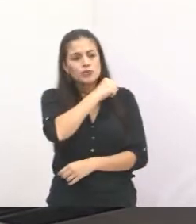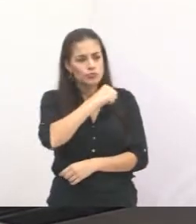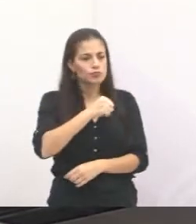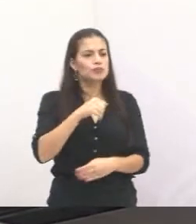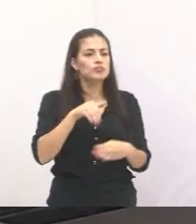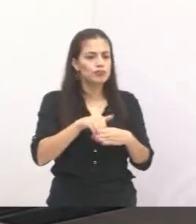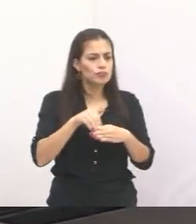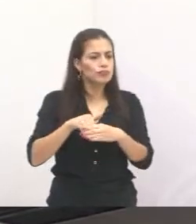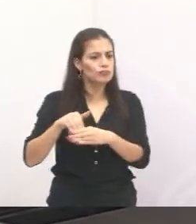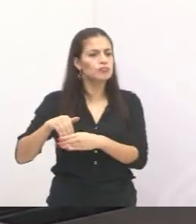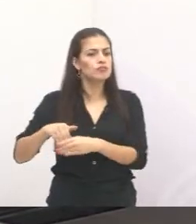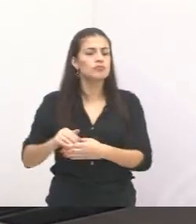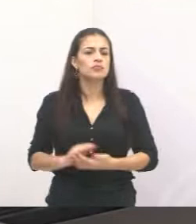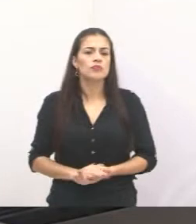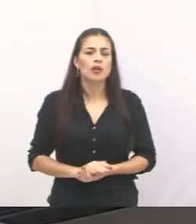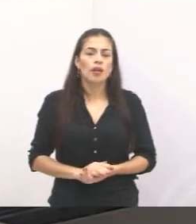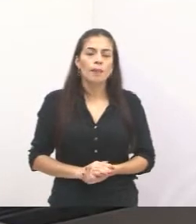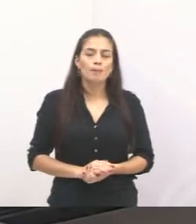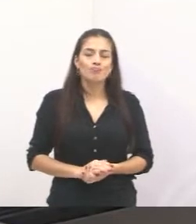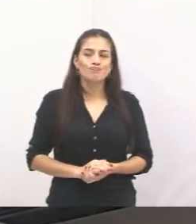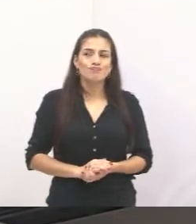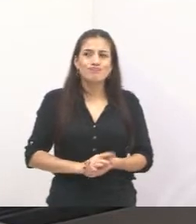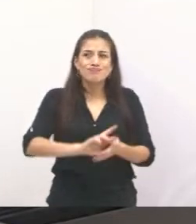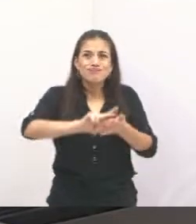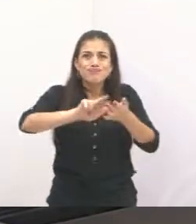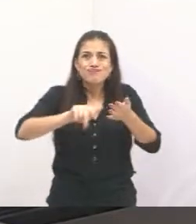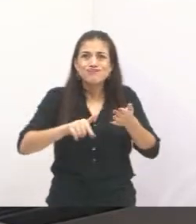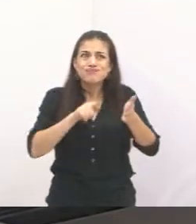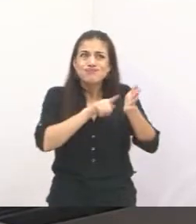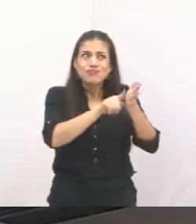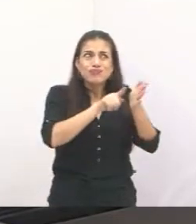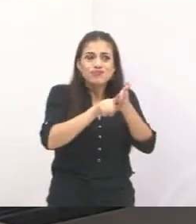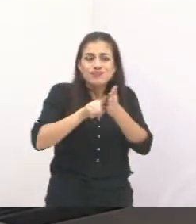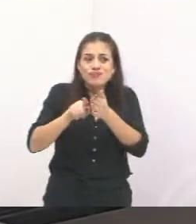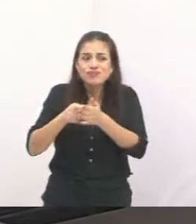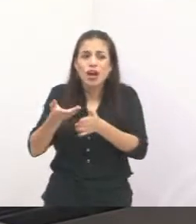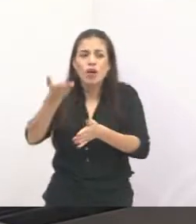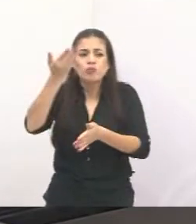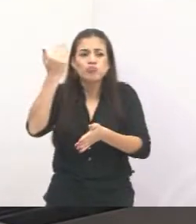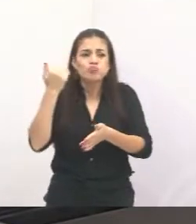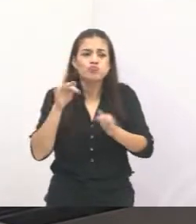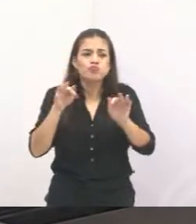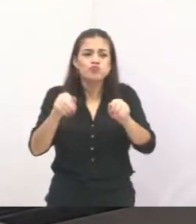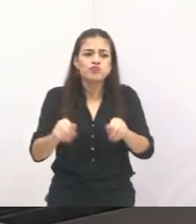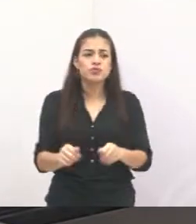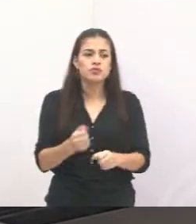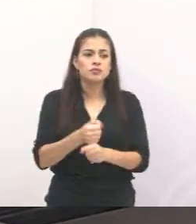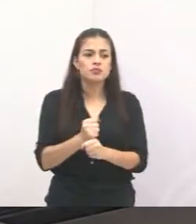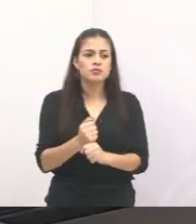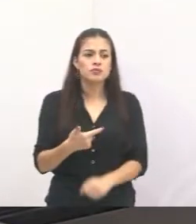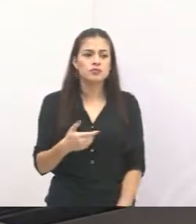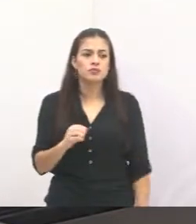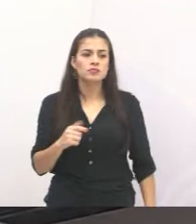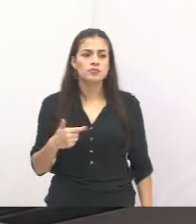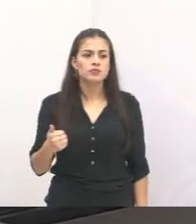que foram colocadas no final de 2021 e precisaria de todo um estudo